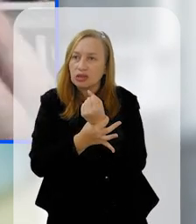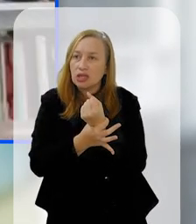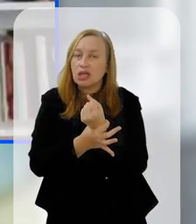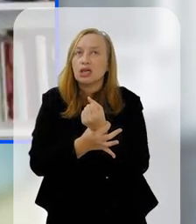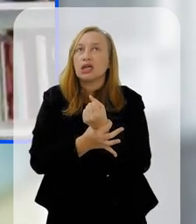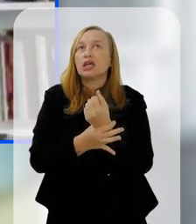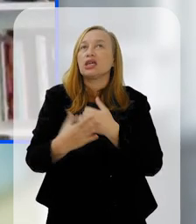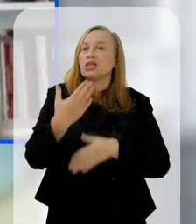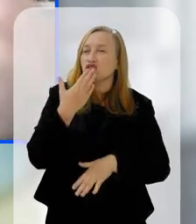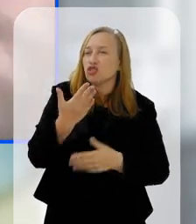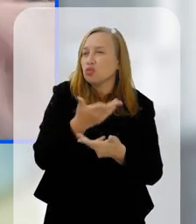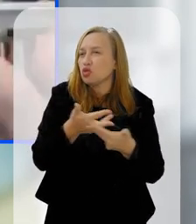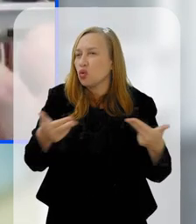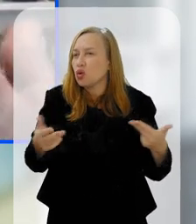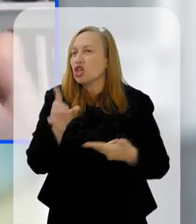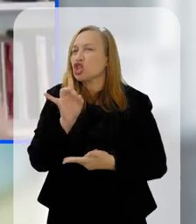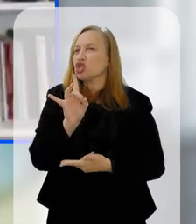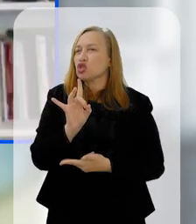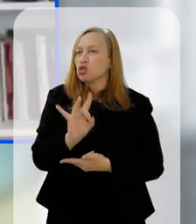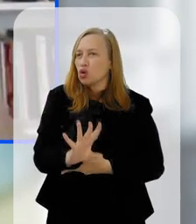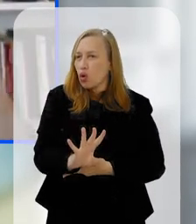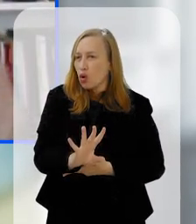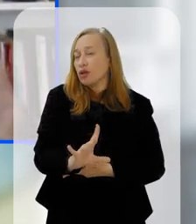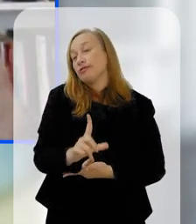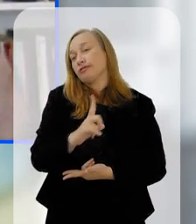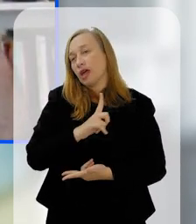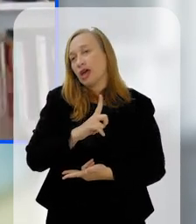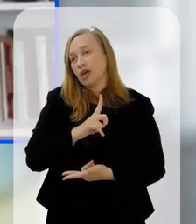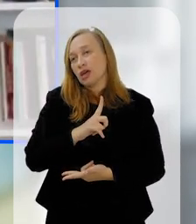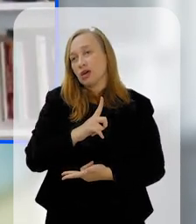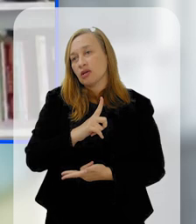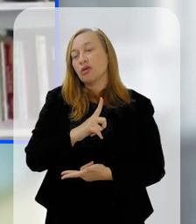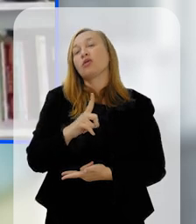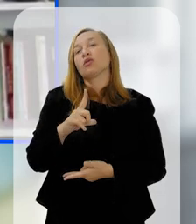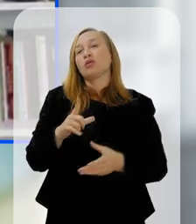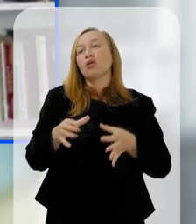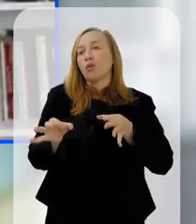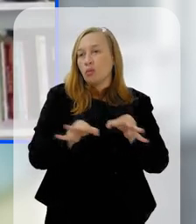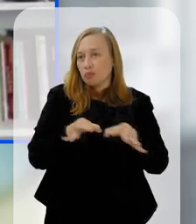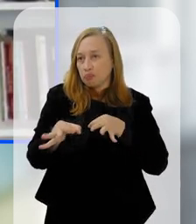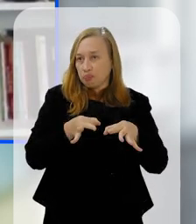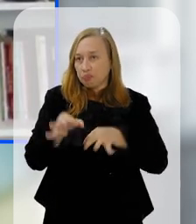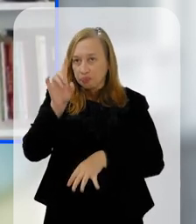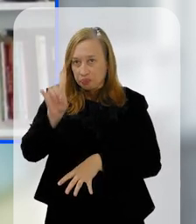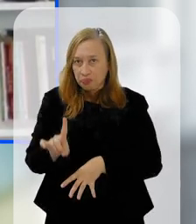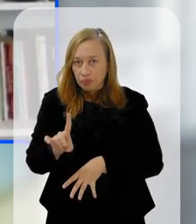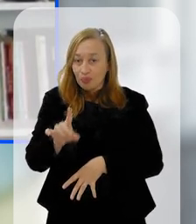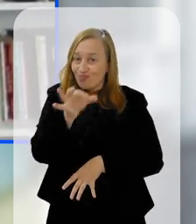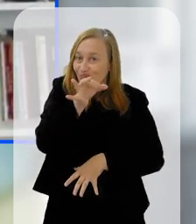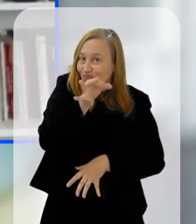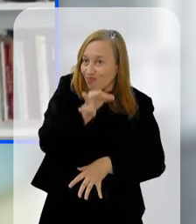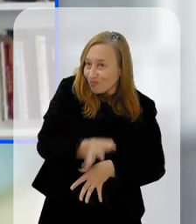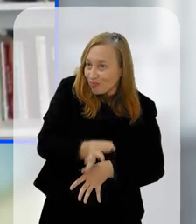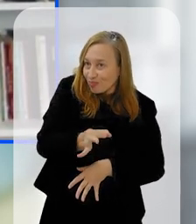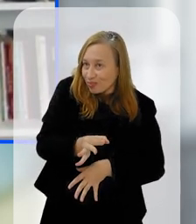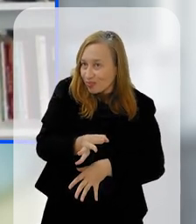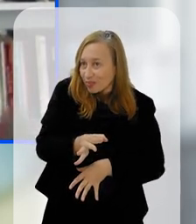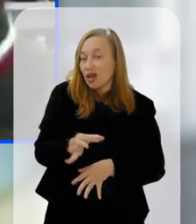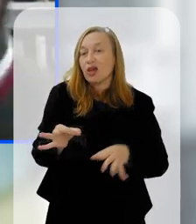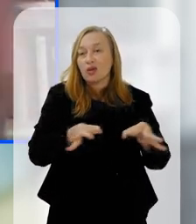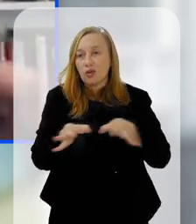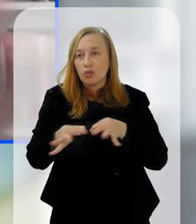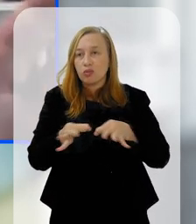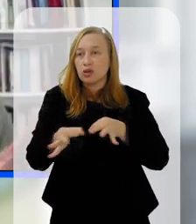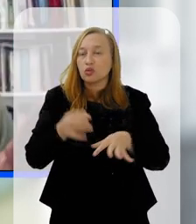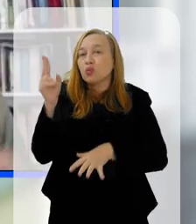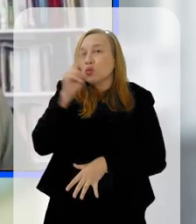garantir a proteção. E esse tipo de coisa só se tem quando há um plano diretor ajustado e